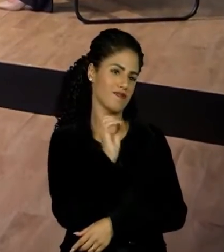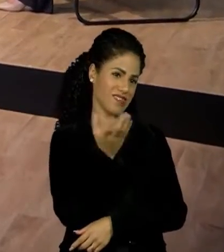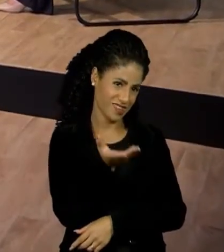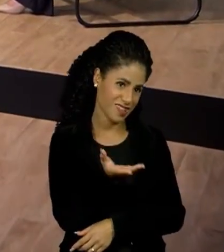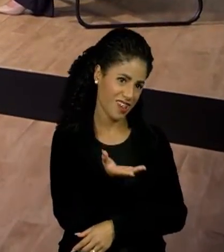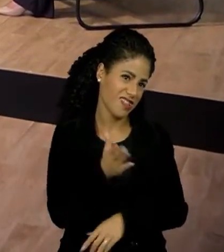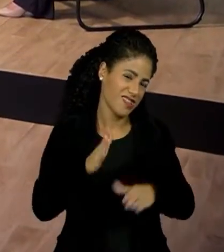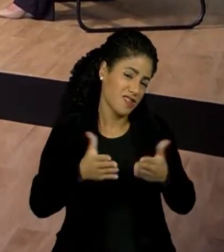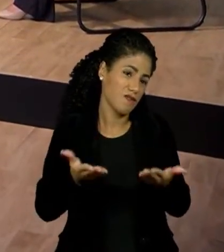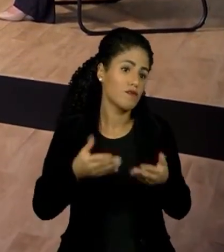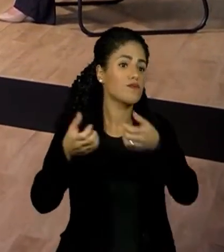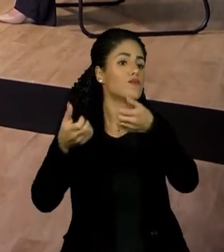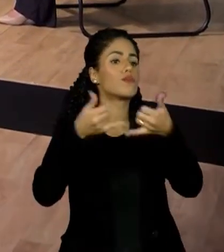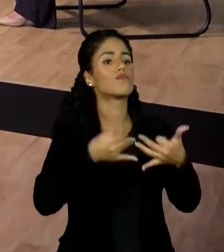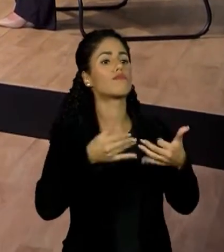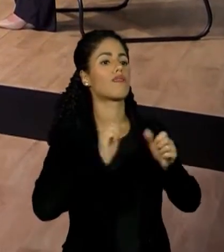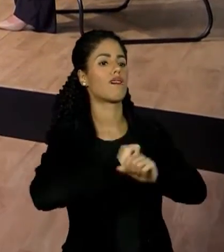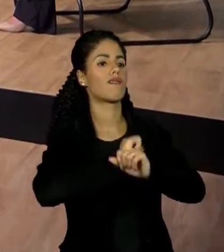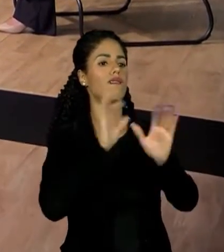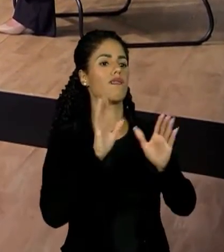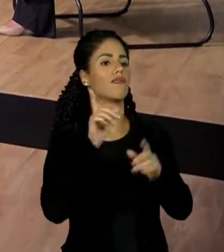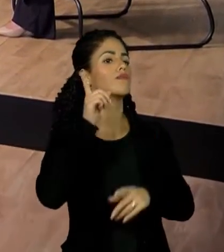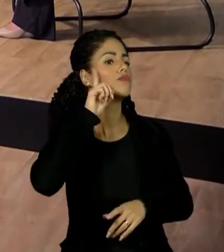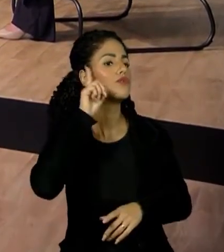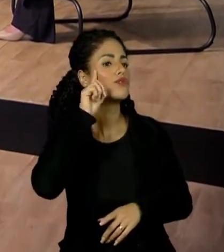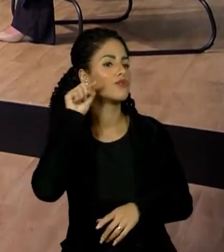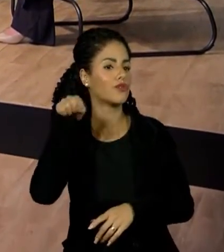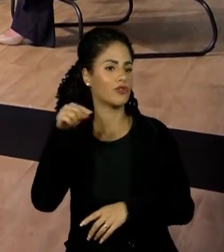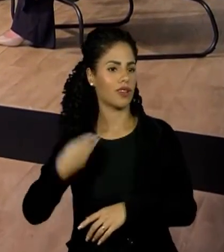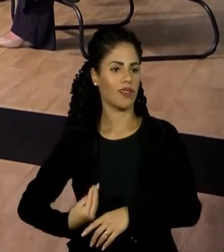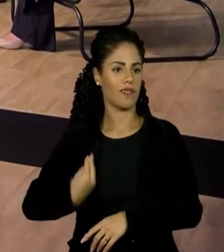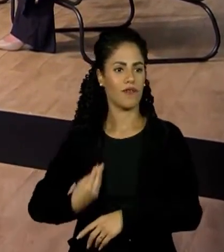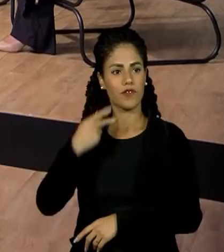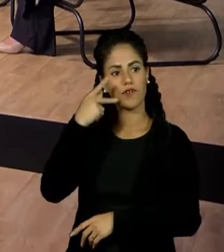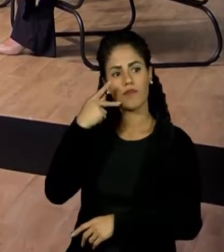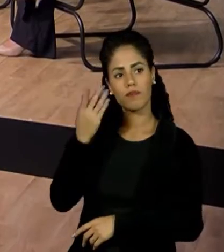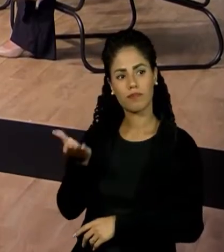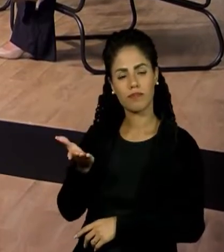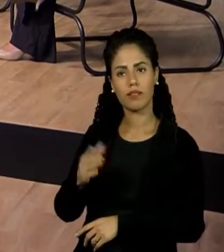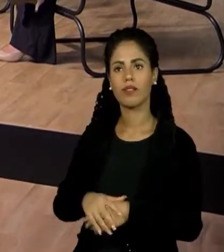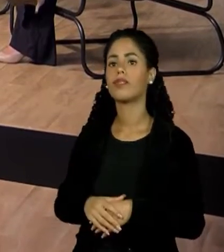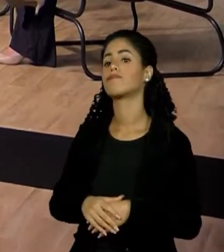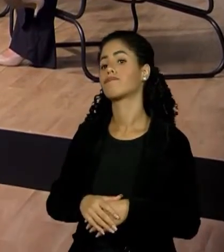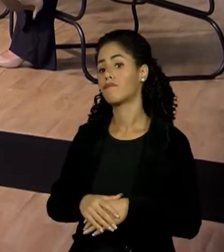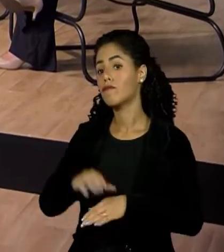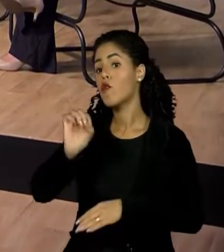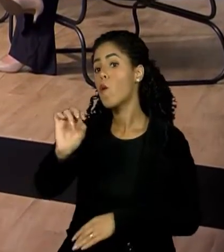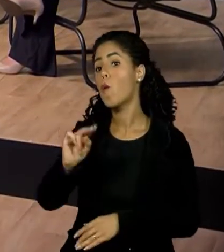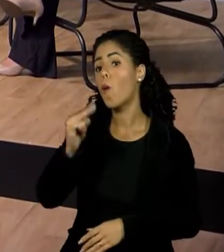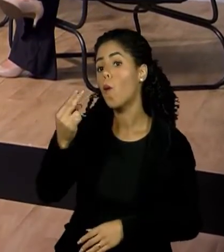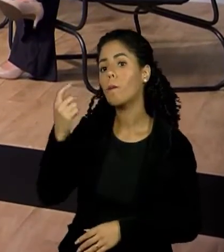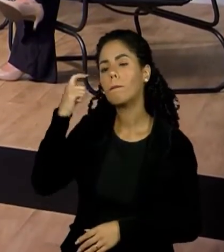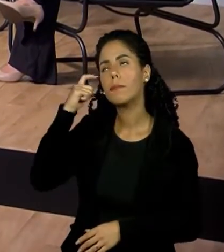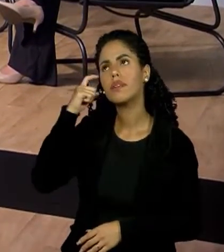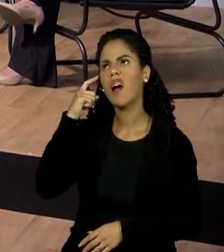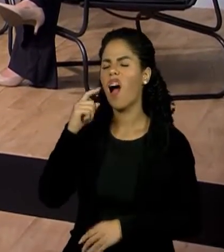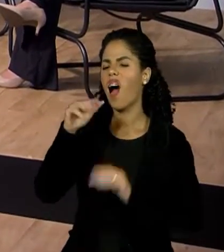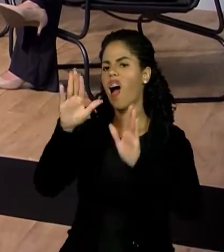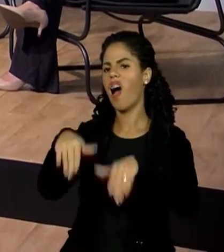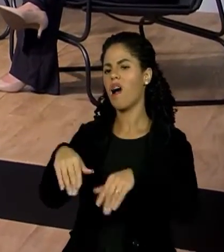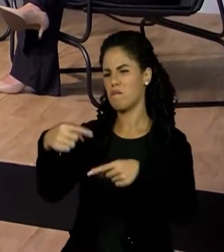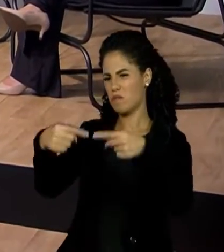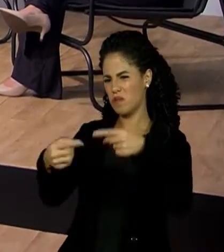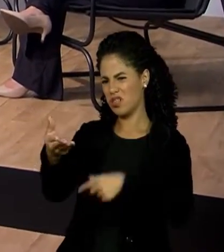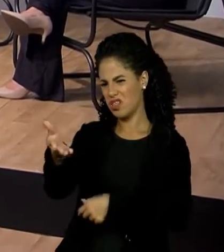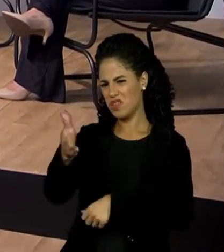aspecto, né? De não explicar melhor, né, o dia a dia. Ou às vezes de achar que é muito simplista, né, o que um político faz,